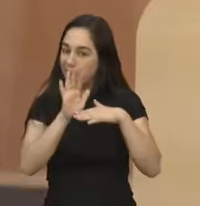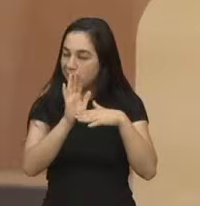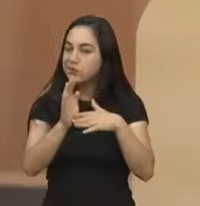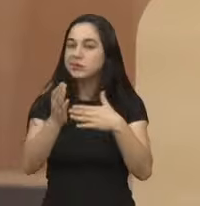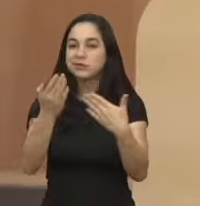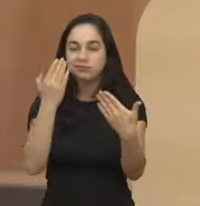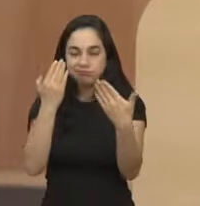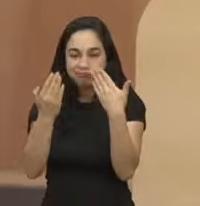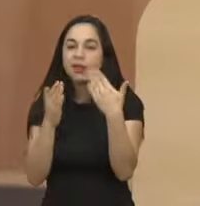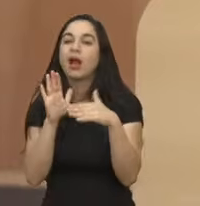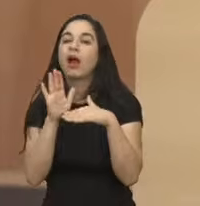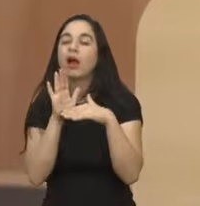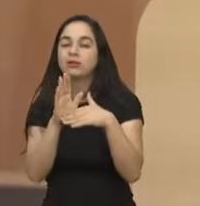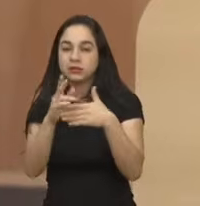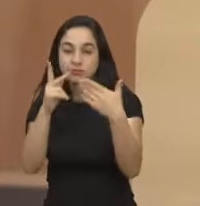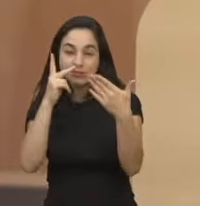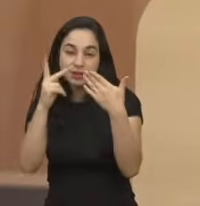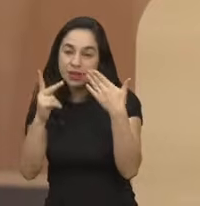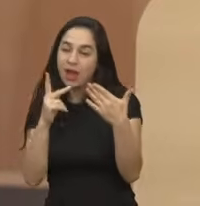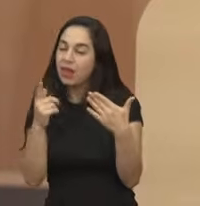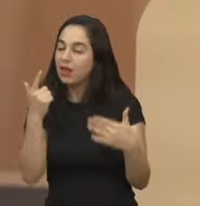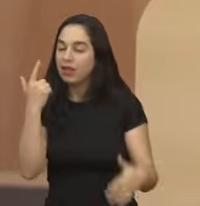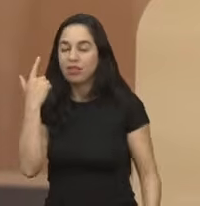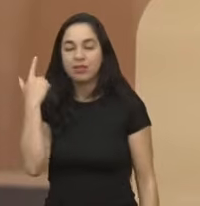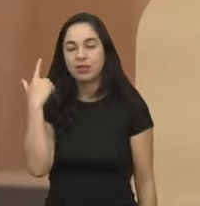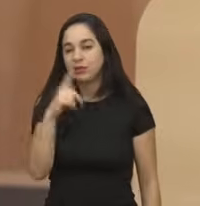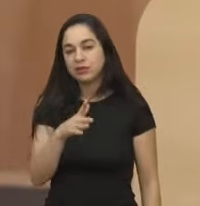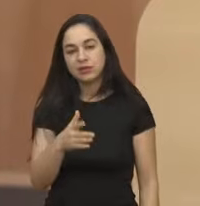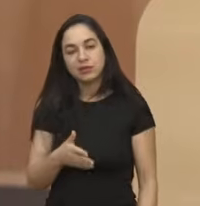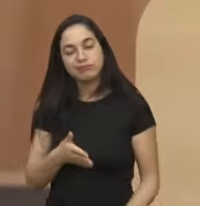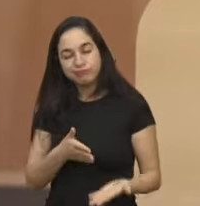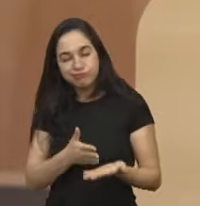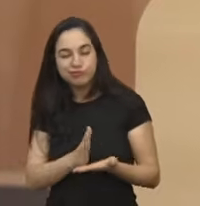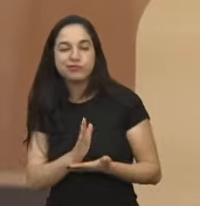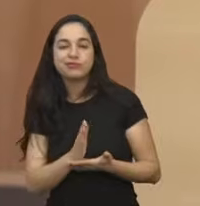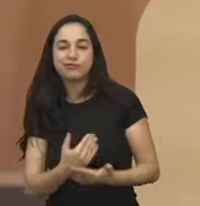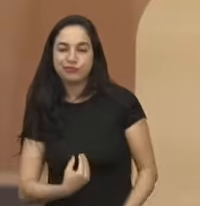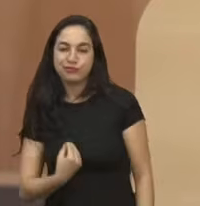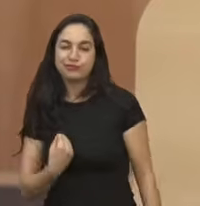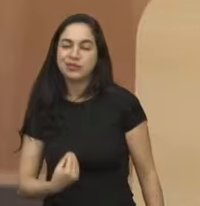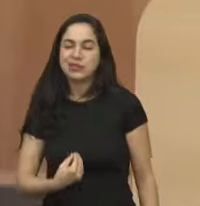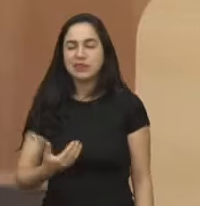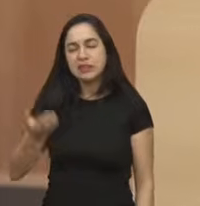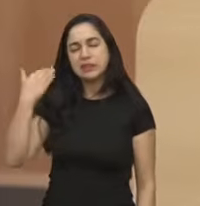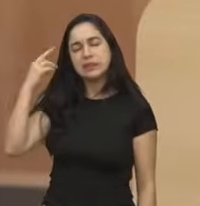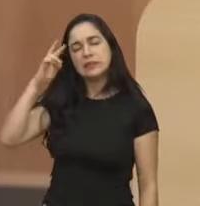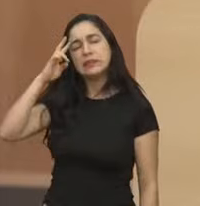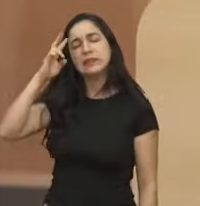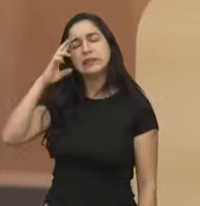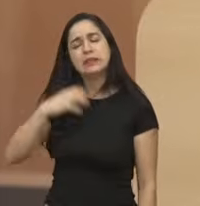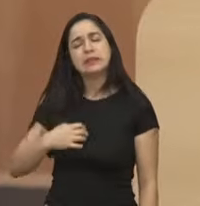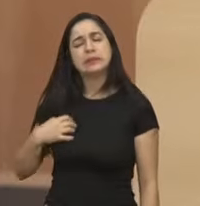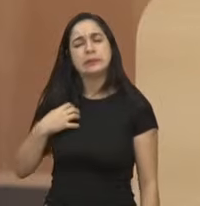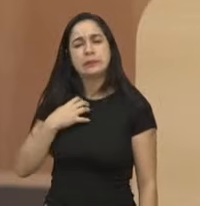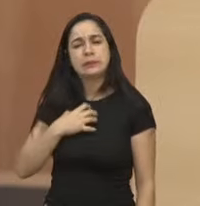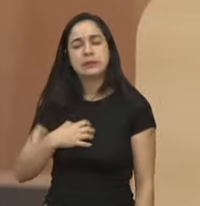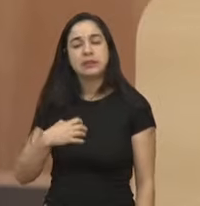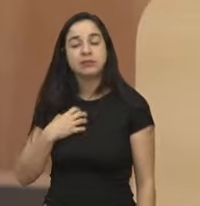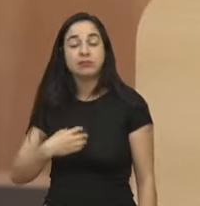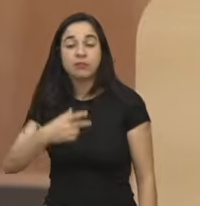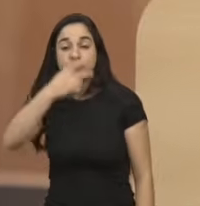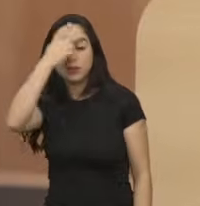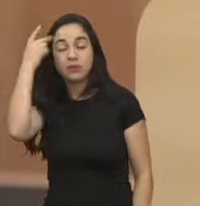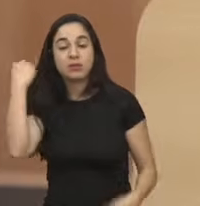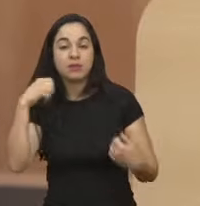ela não conseguiu seguir mais, né? Então, essa porcentagem de quem precisa de ajuda técnica